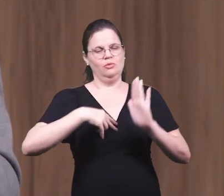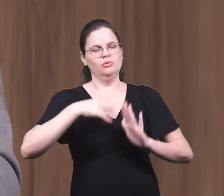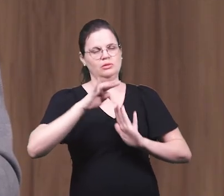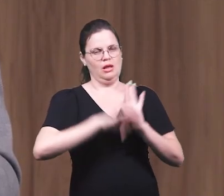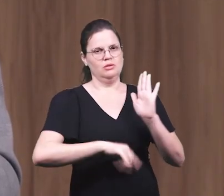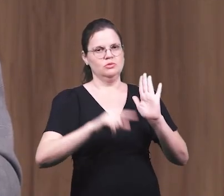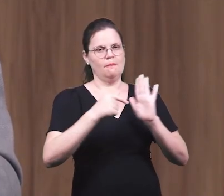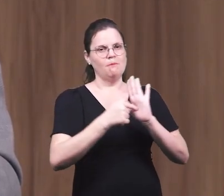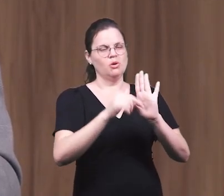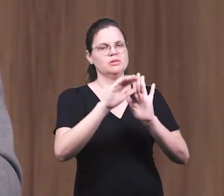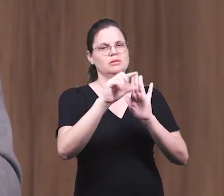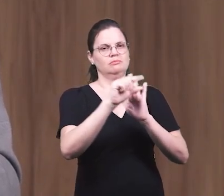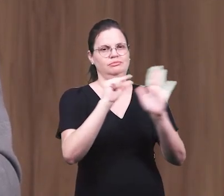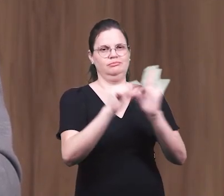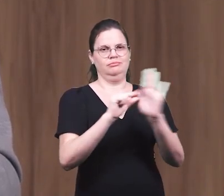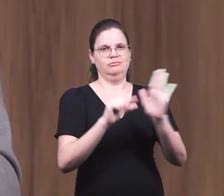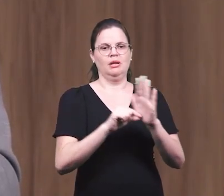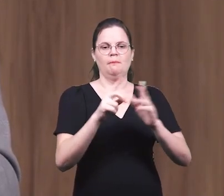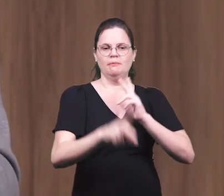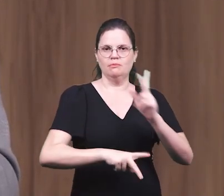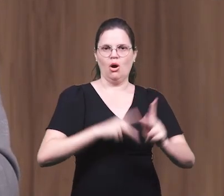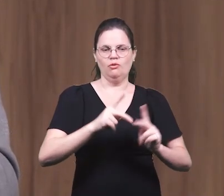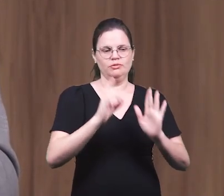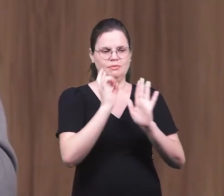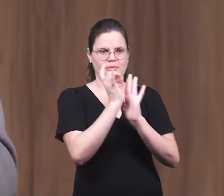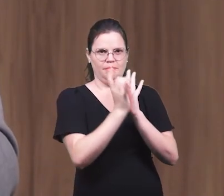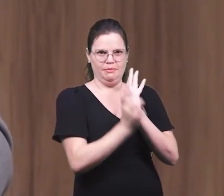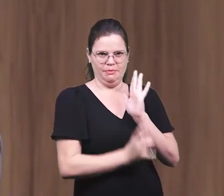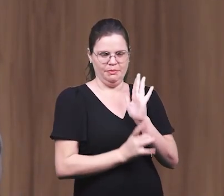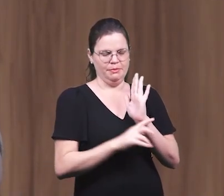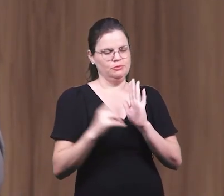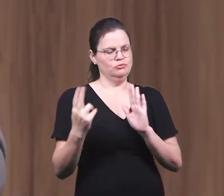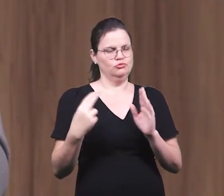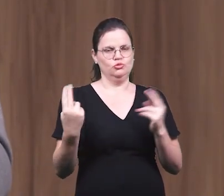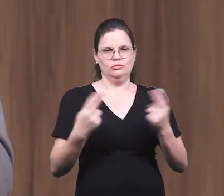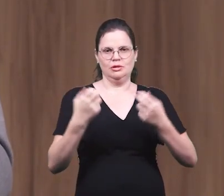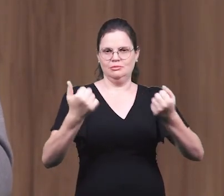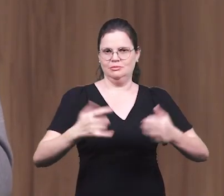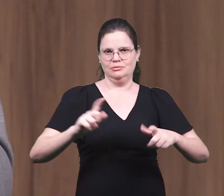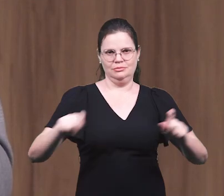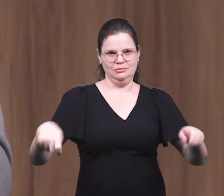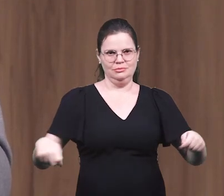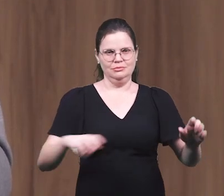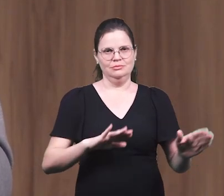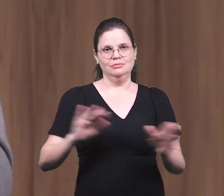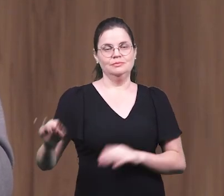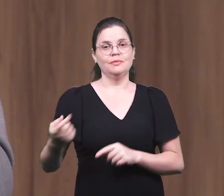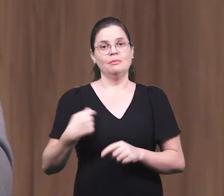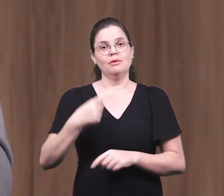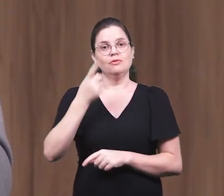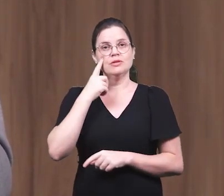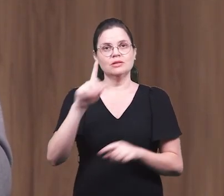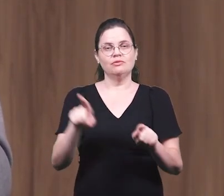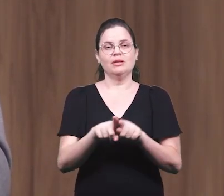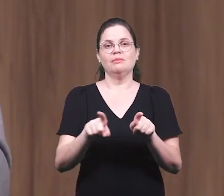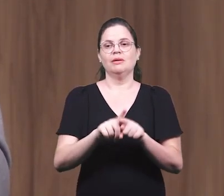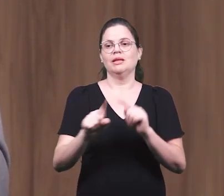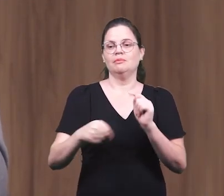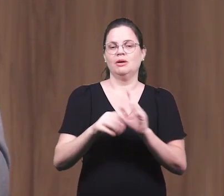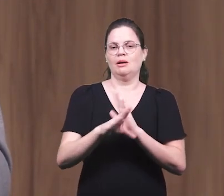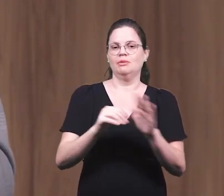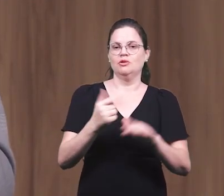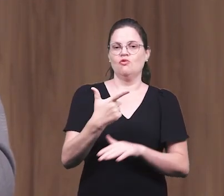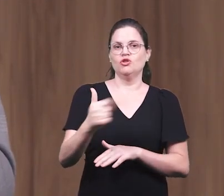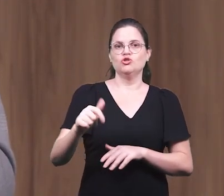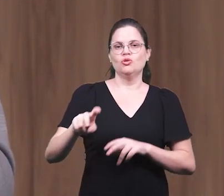vê aqui, logo depois dessa primeira vitória aqui no início do capítulo 21, você vê as serpentes. Por quê?